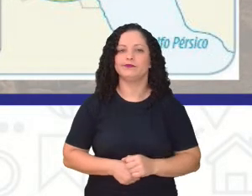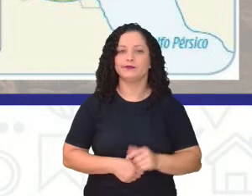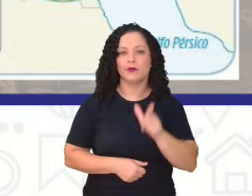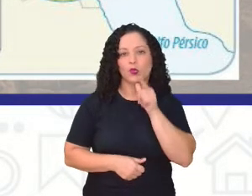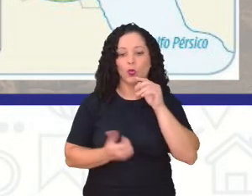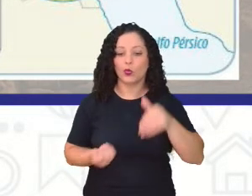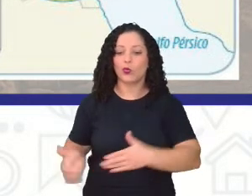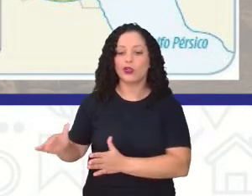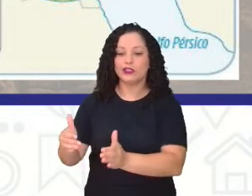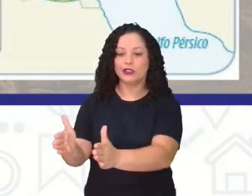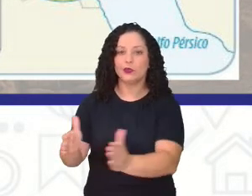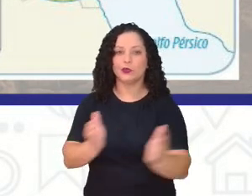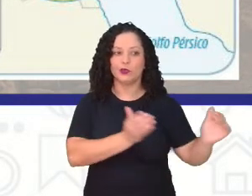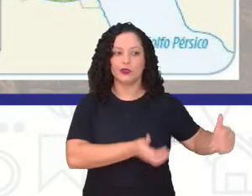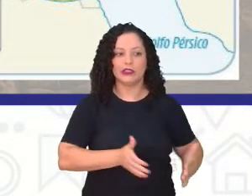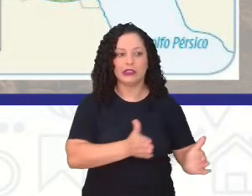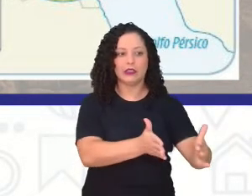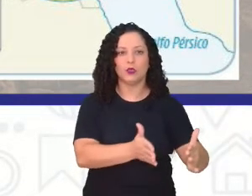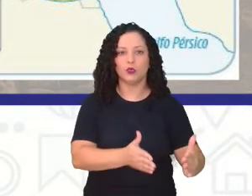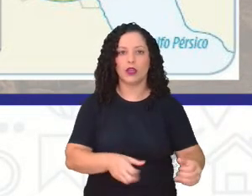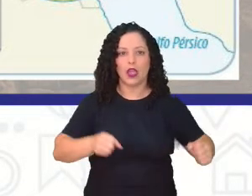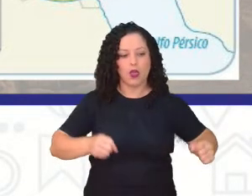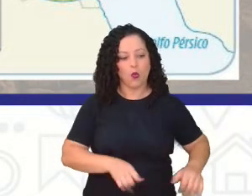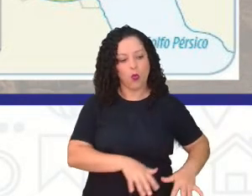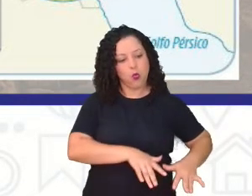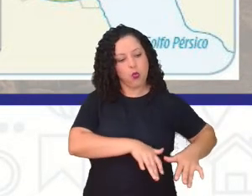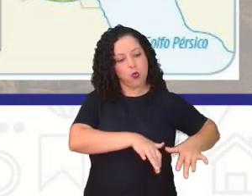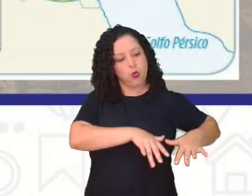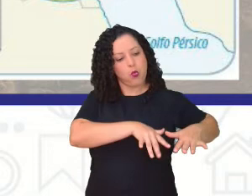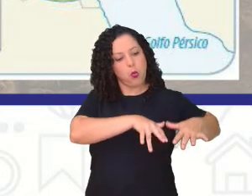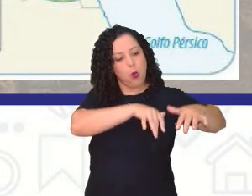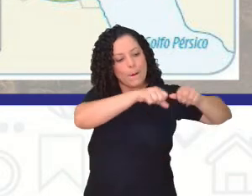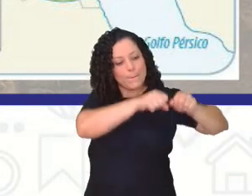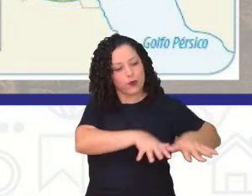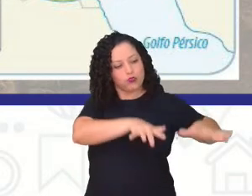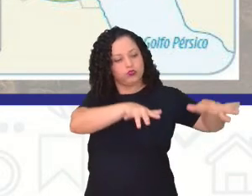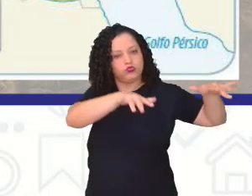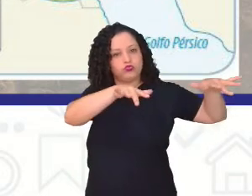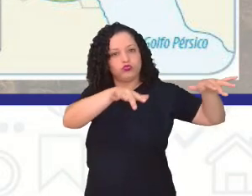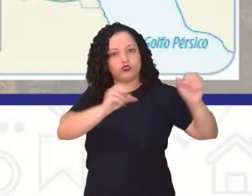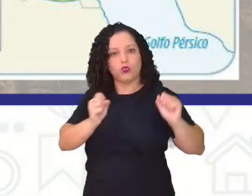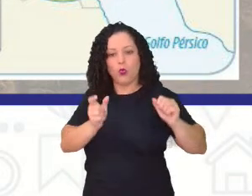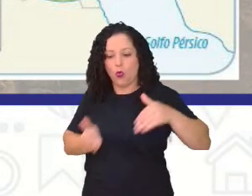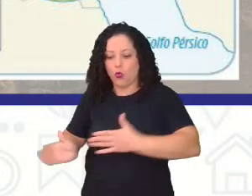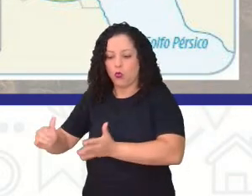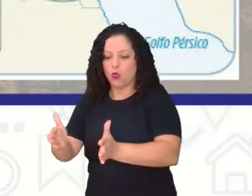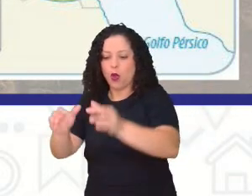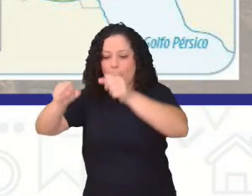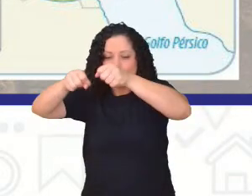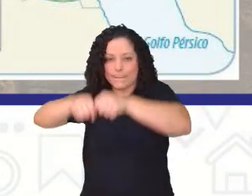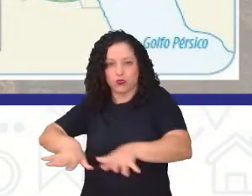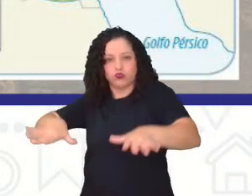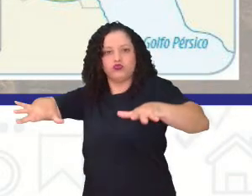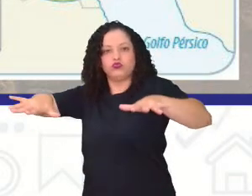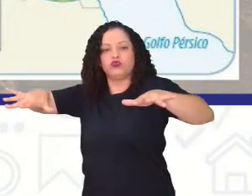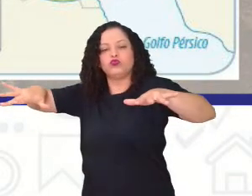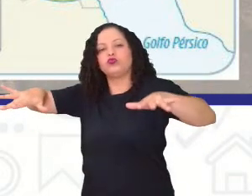Tigre e Eufrates, eles transbordavam, como acontecia com o rio Nilo, No caso do Rio